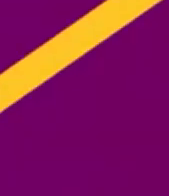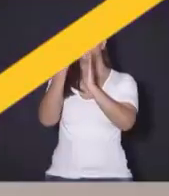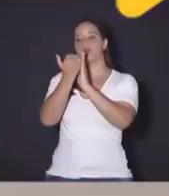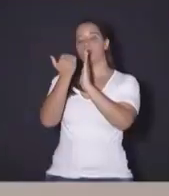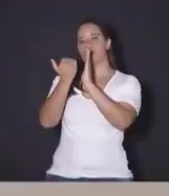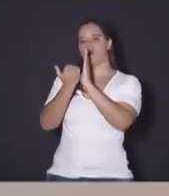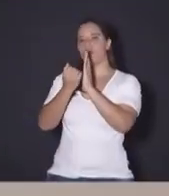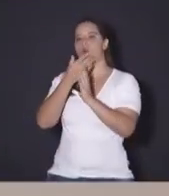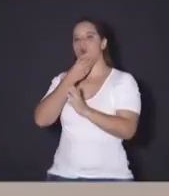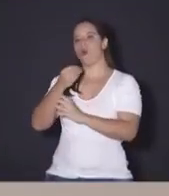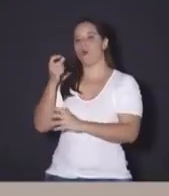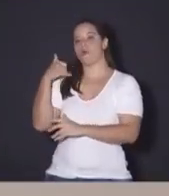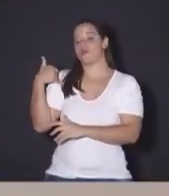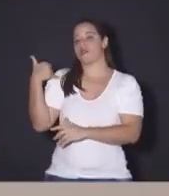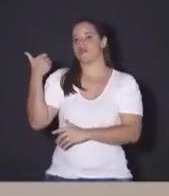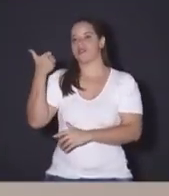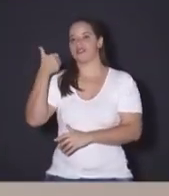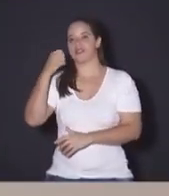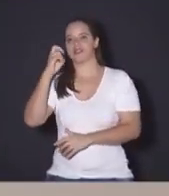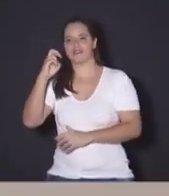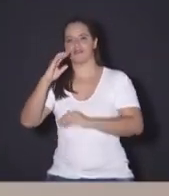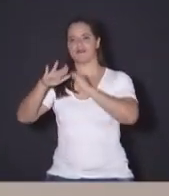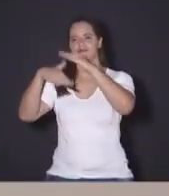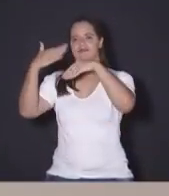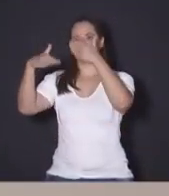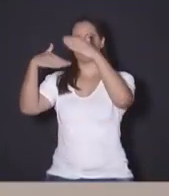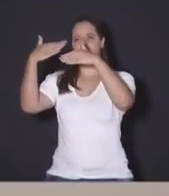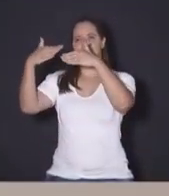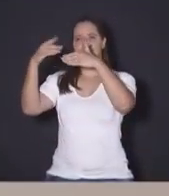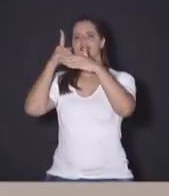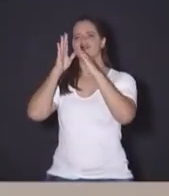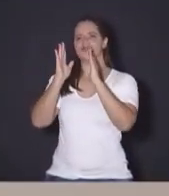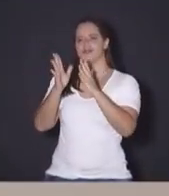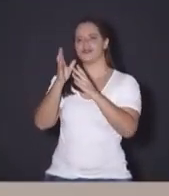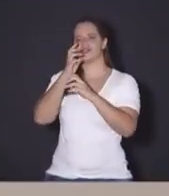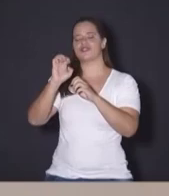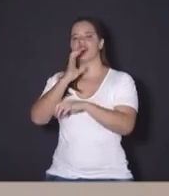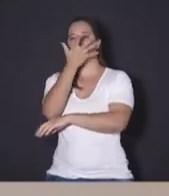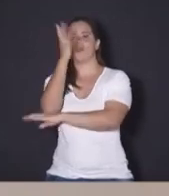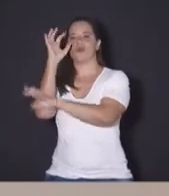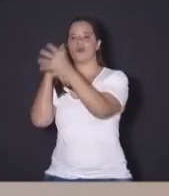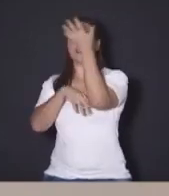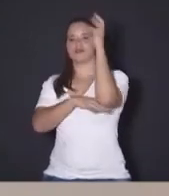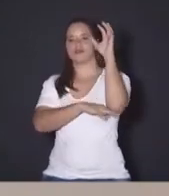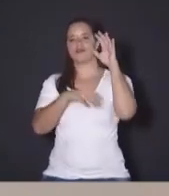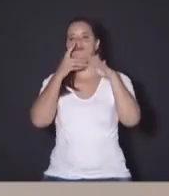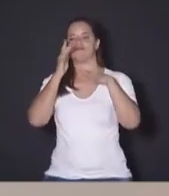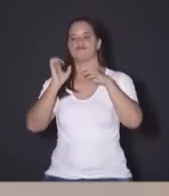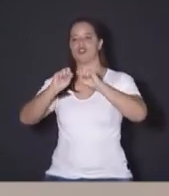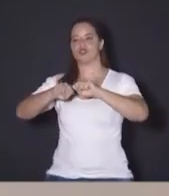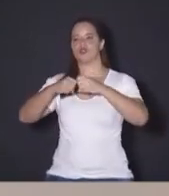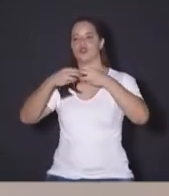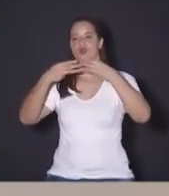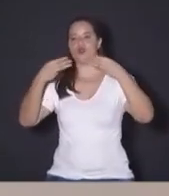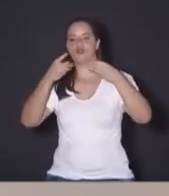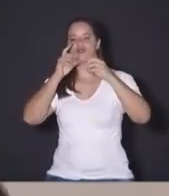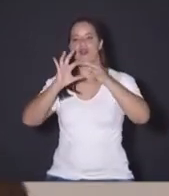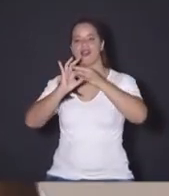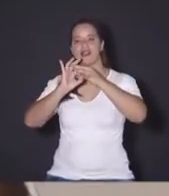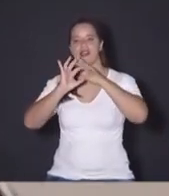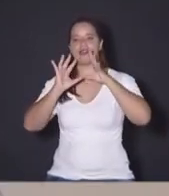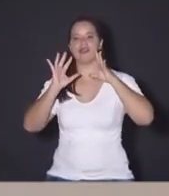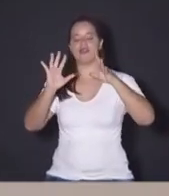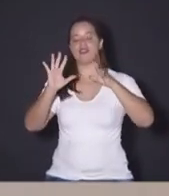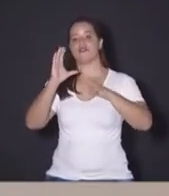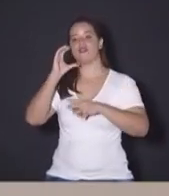autodidata com 15 anos de desenvolvimento com ecossistema de software livre e co-fundador